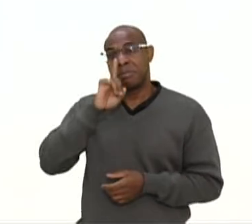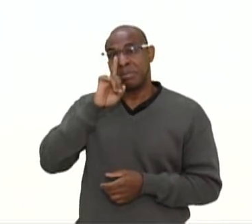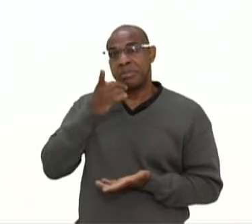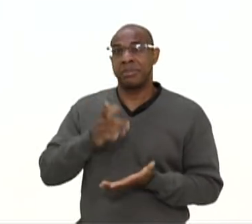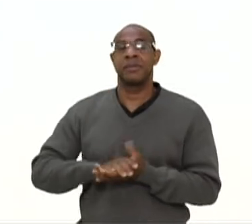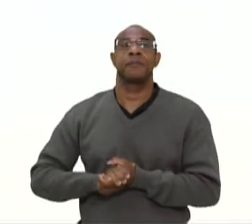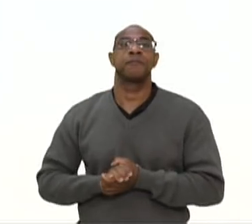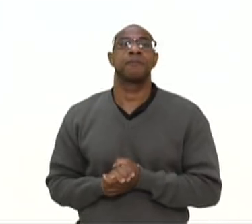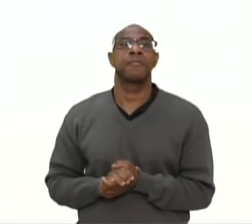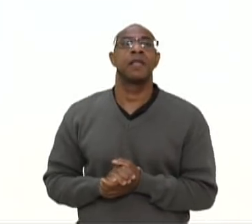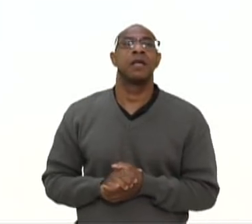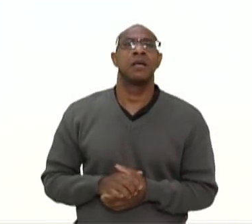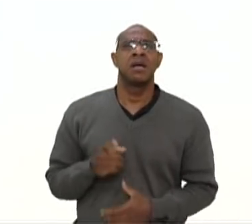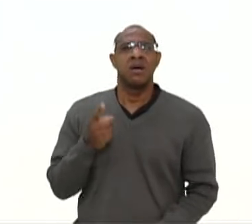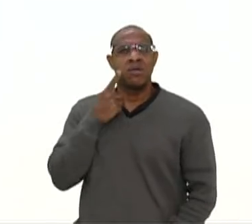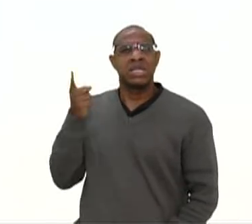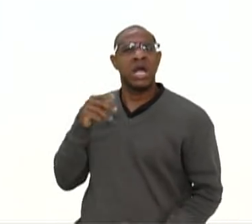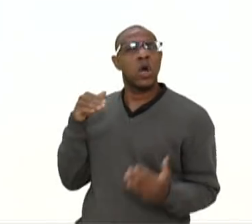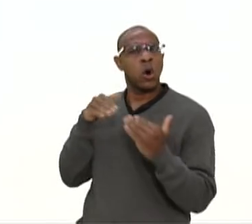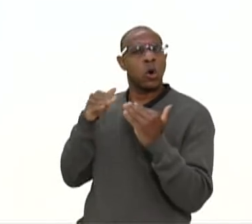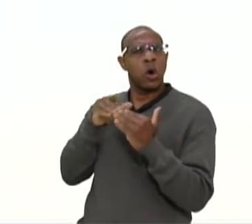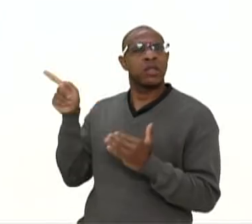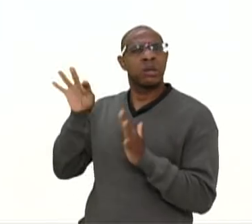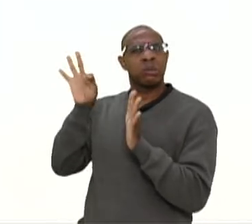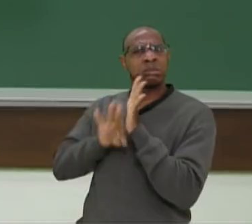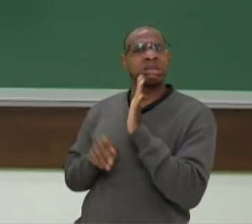agressividade. Vocês concordam com esse texto?